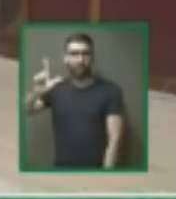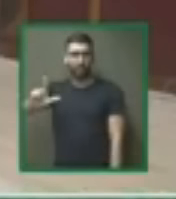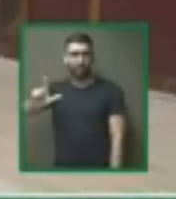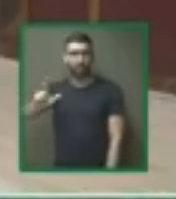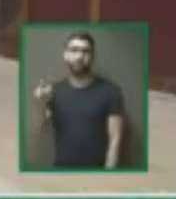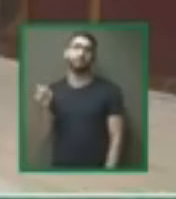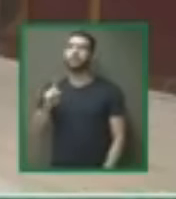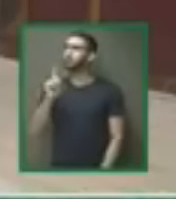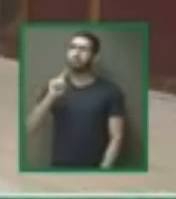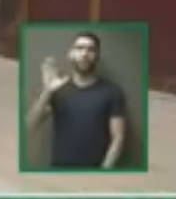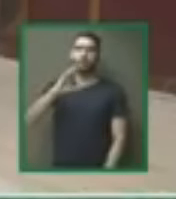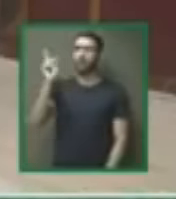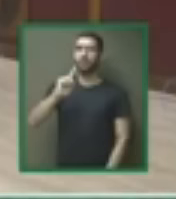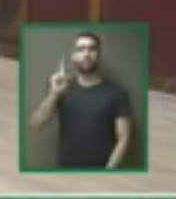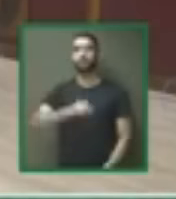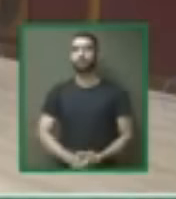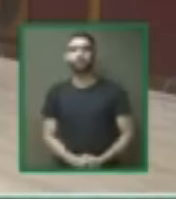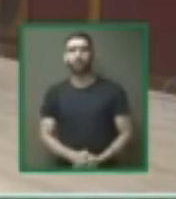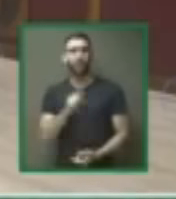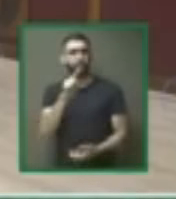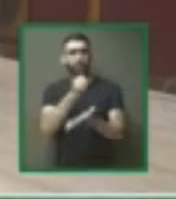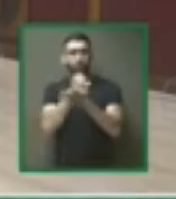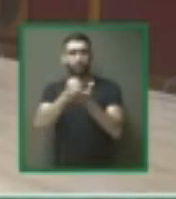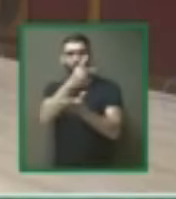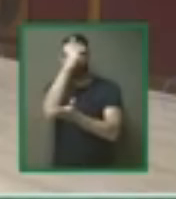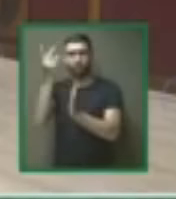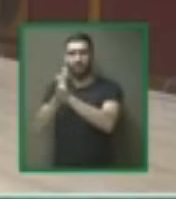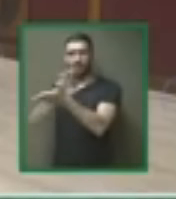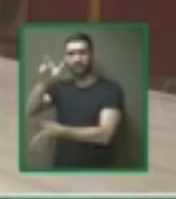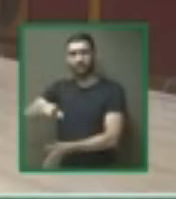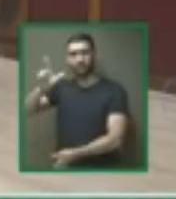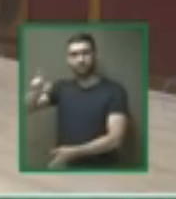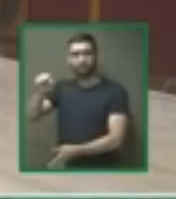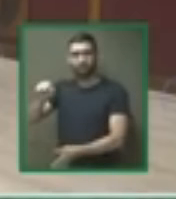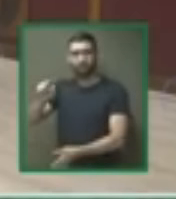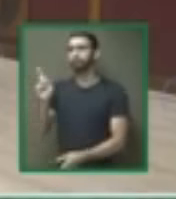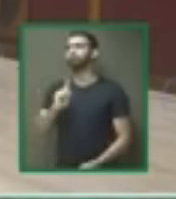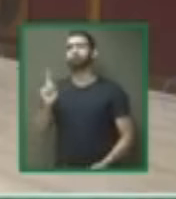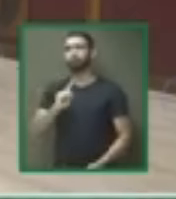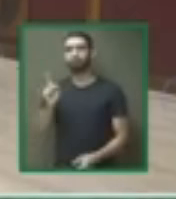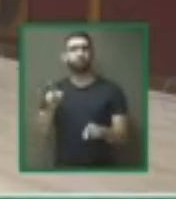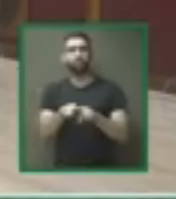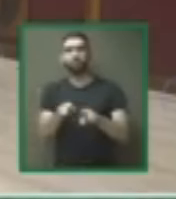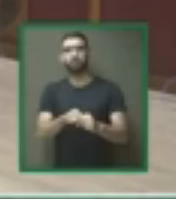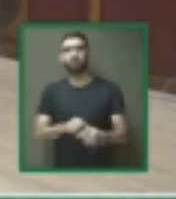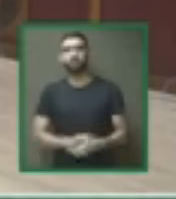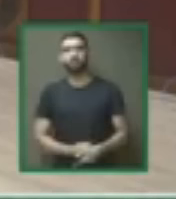que não, doutor. Você contratou alguém para matar o Lohan? Não.